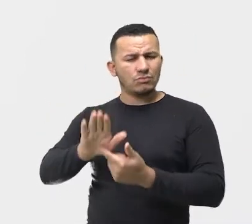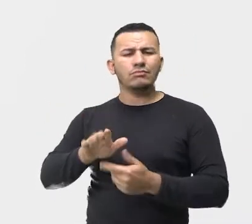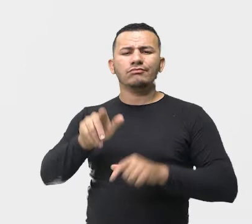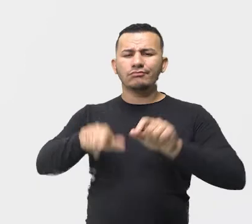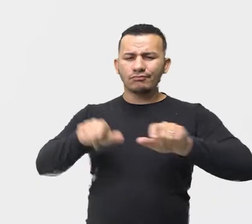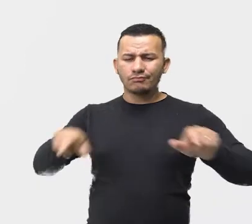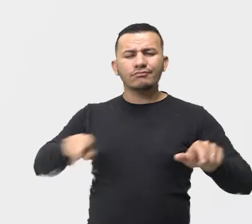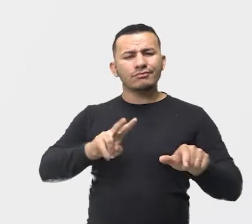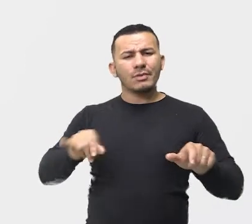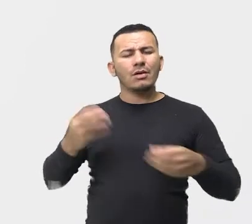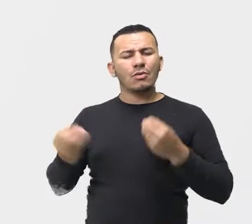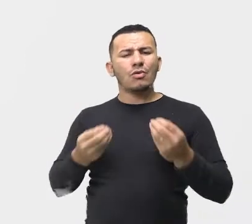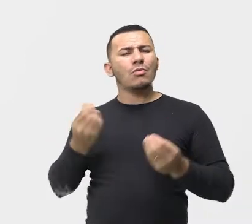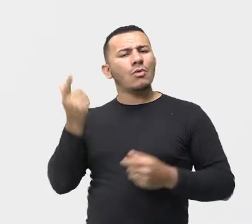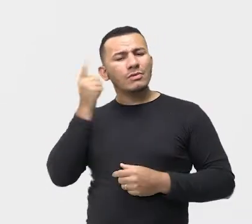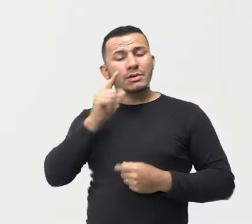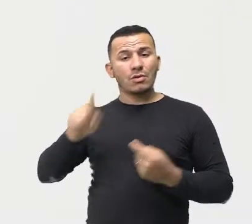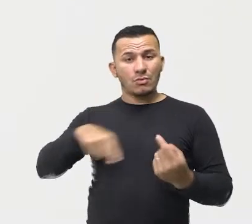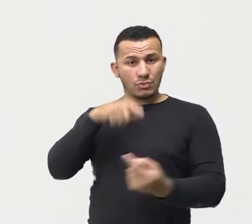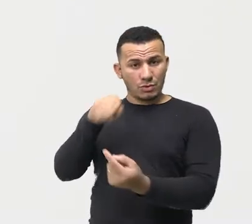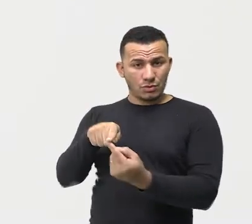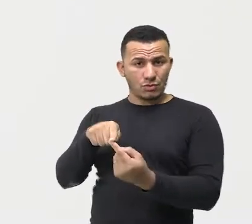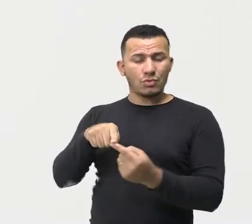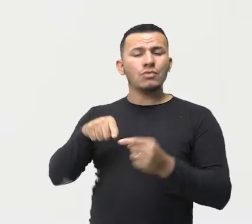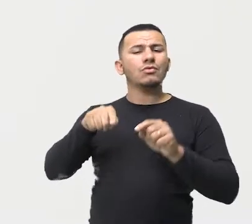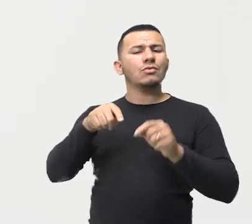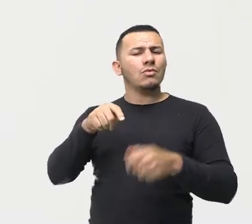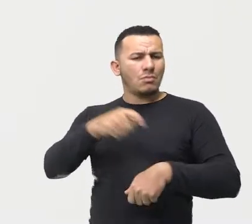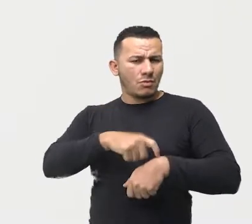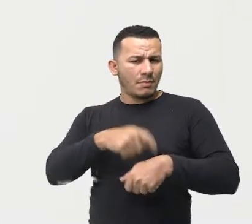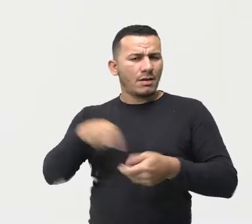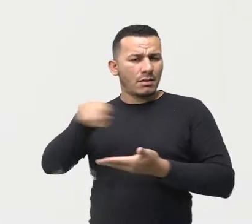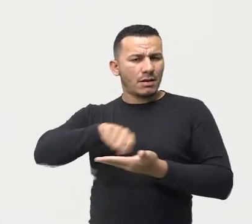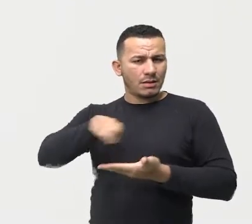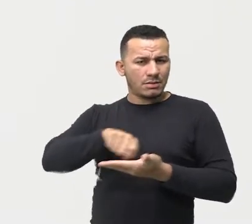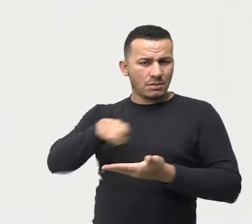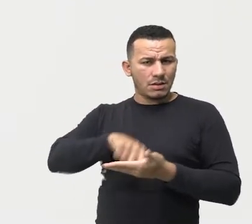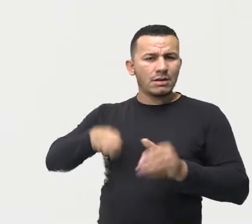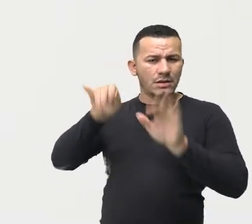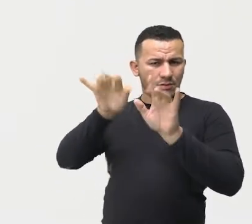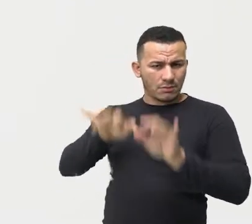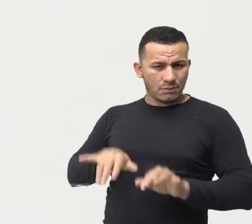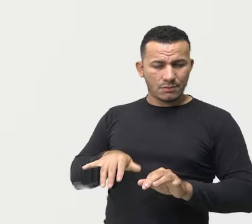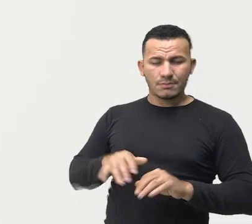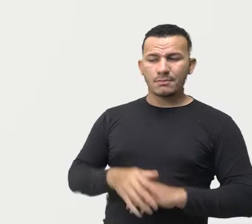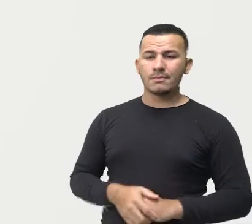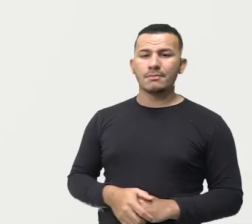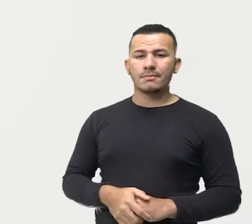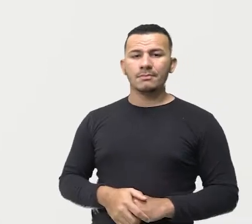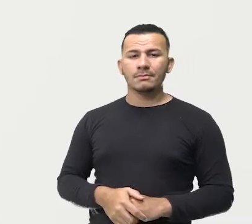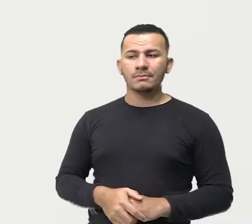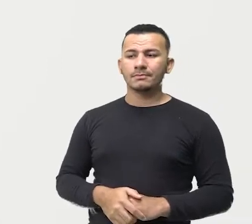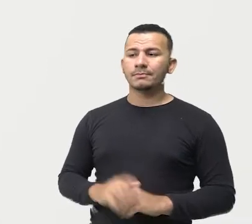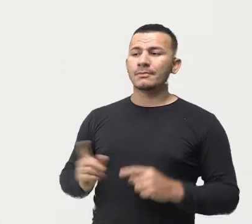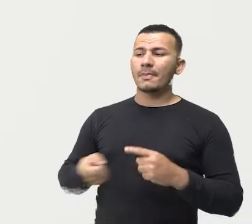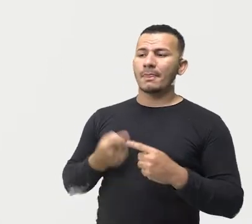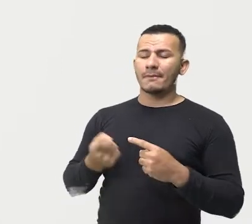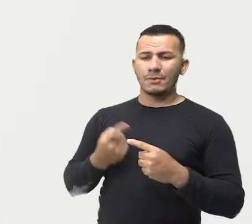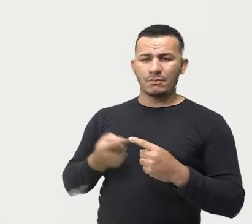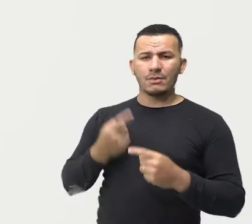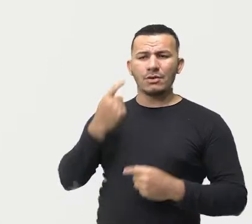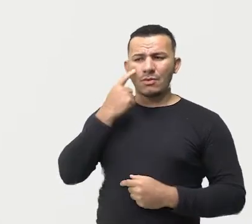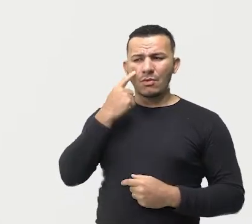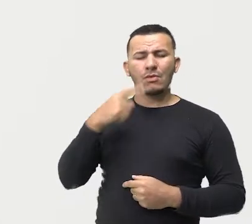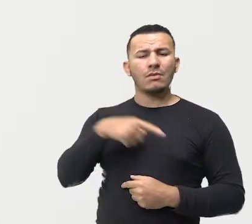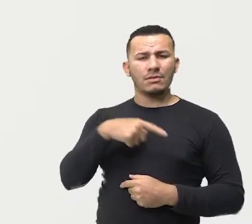a pessoa atingir o seu objetivo com a escrita dessa carta Ok primeiro elemento nós vamos